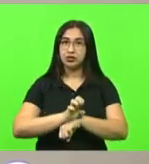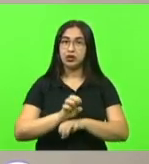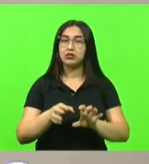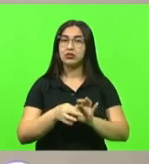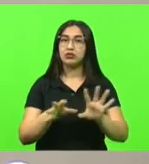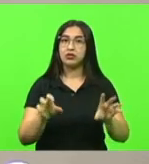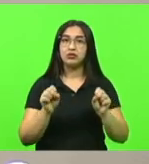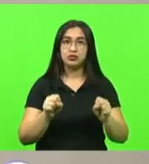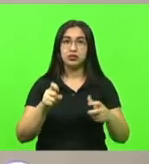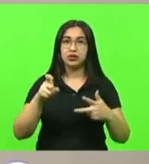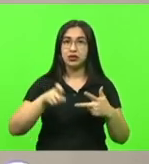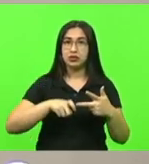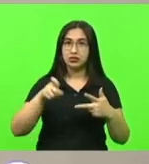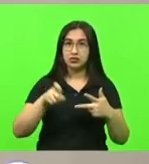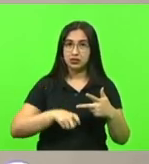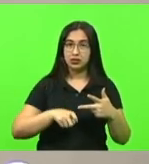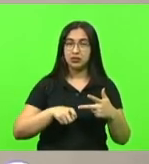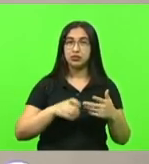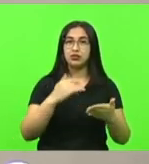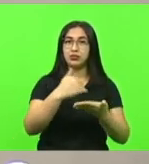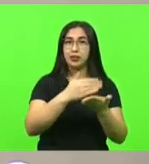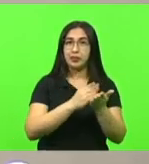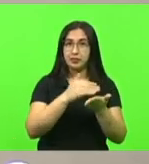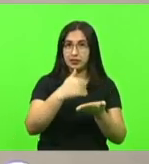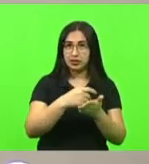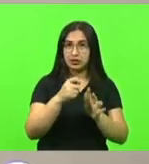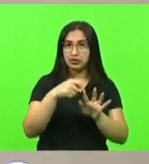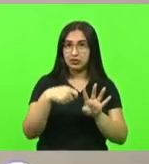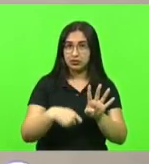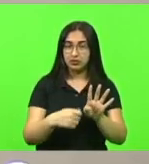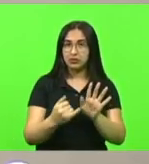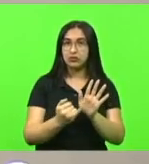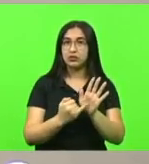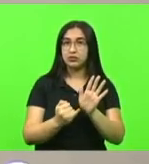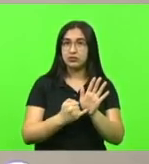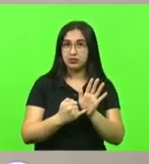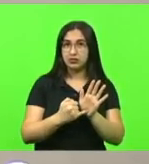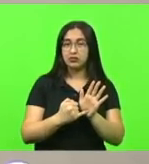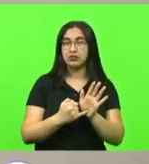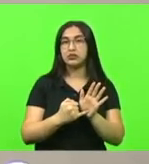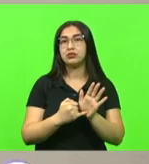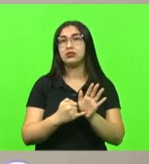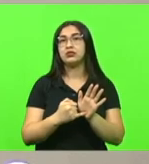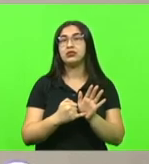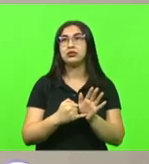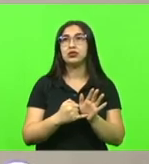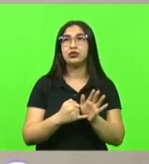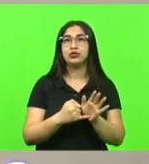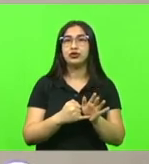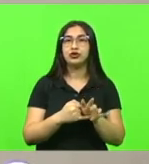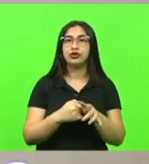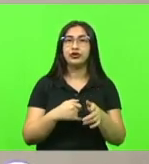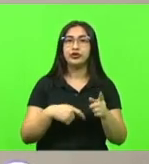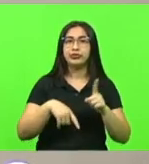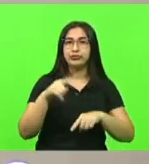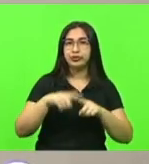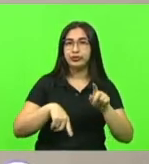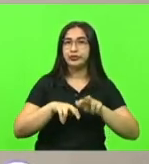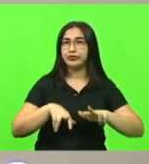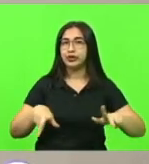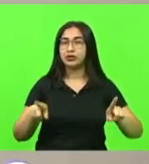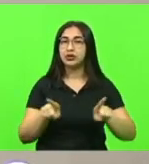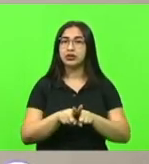Poder Executivo a conceder parcelamento de débito do Imposto sobre Operação Relativa à Circulação de Mercadorias e sobre a Prestação de Serviços